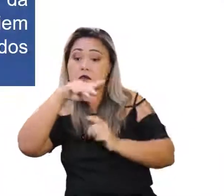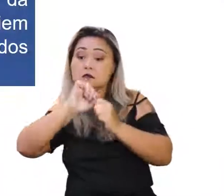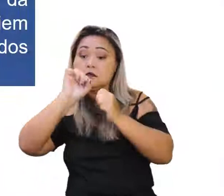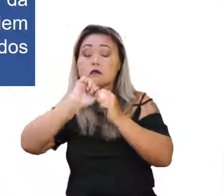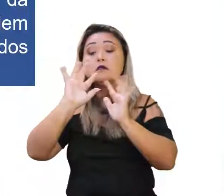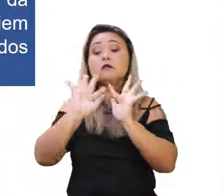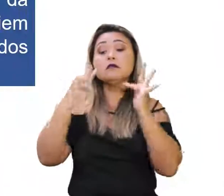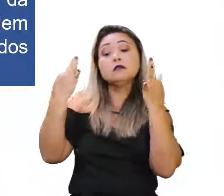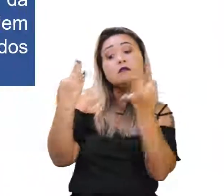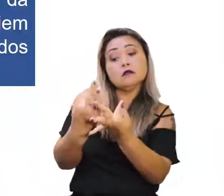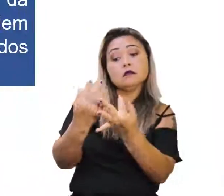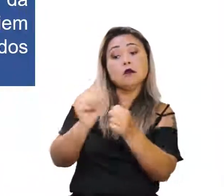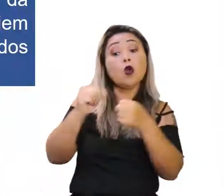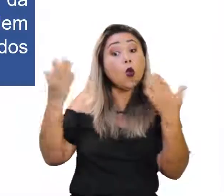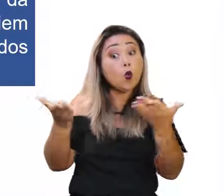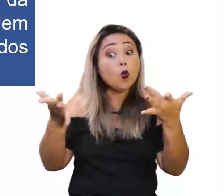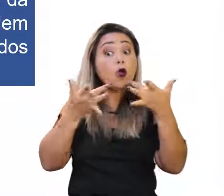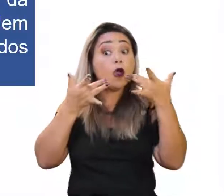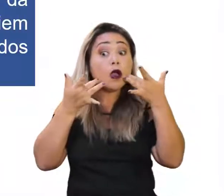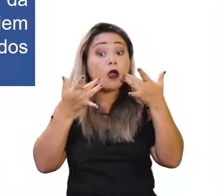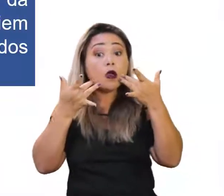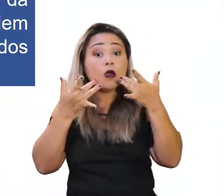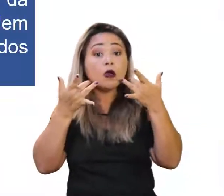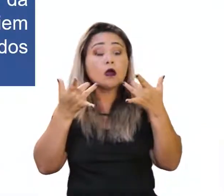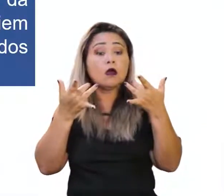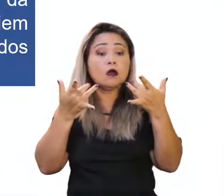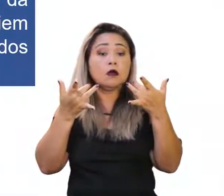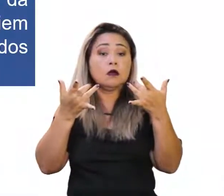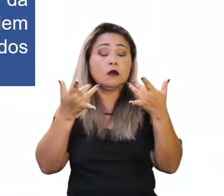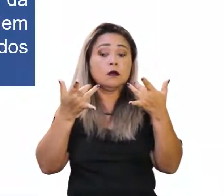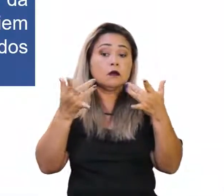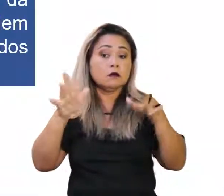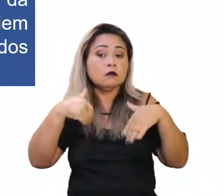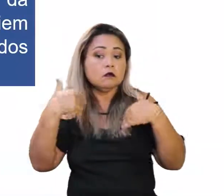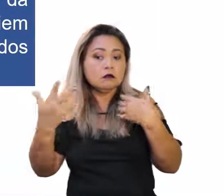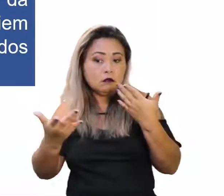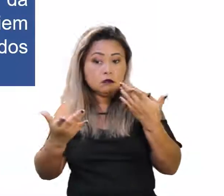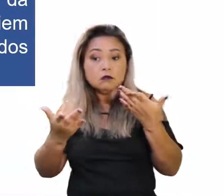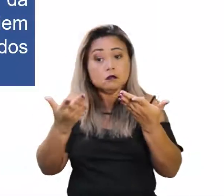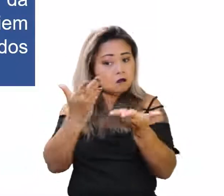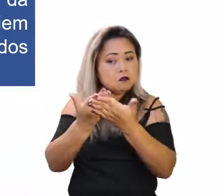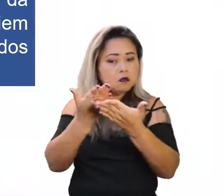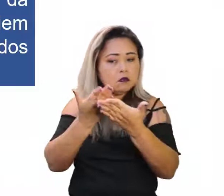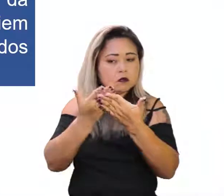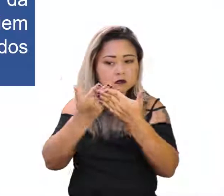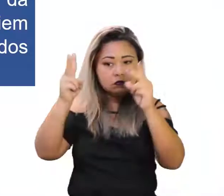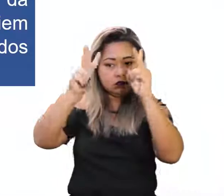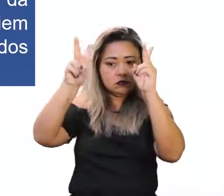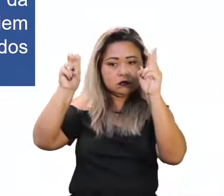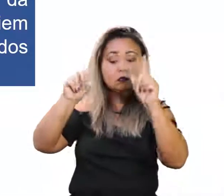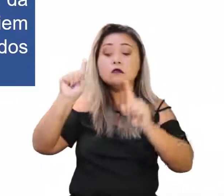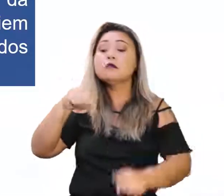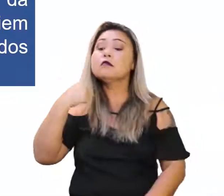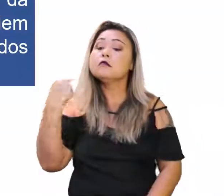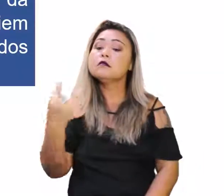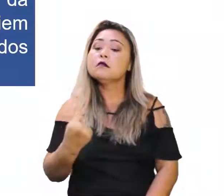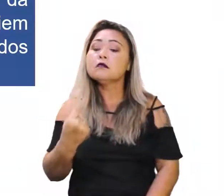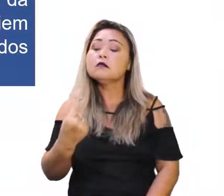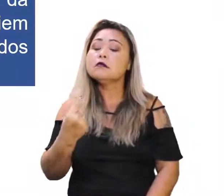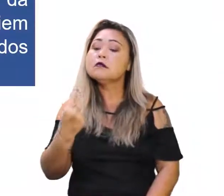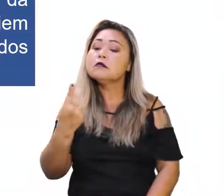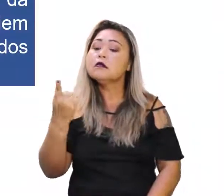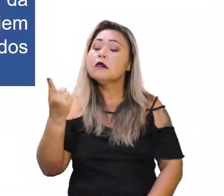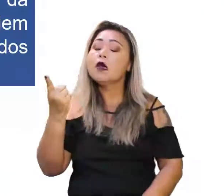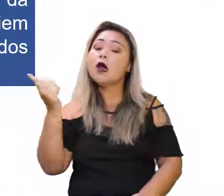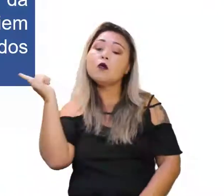vai ser teatro. Através dessas aulas aí, desses assuntos, nós vamos adquirir